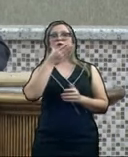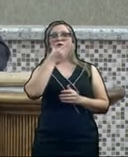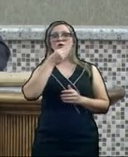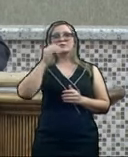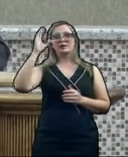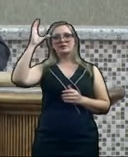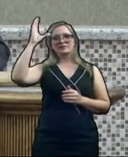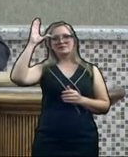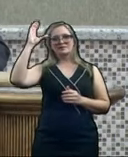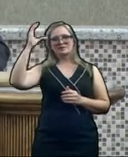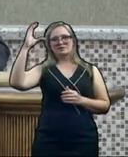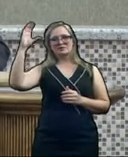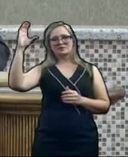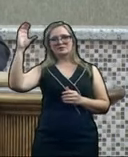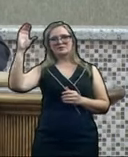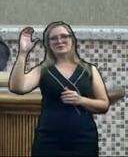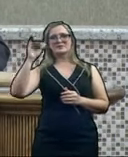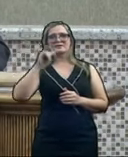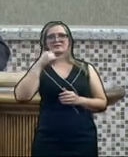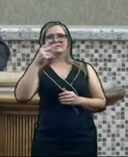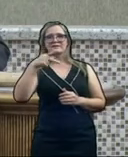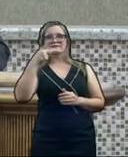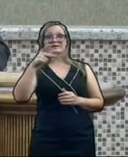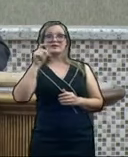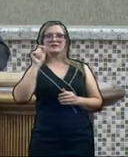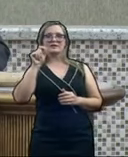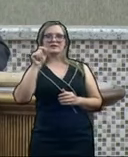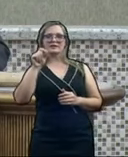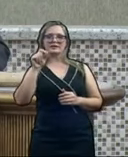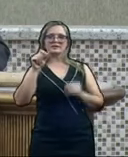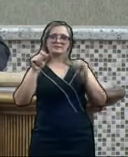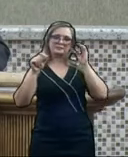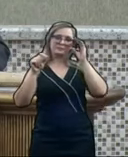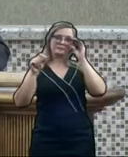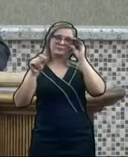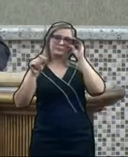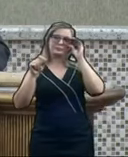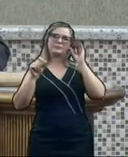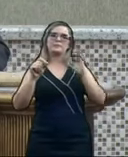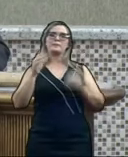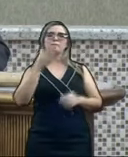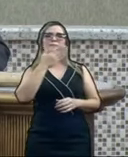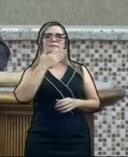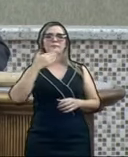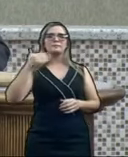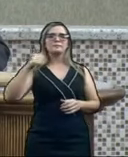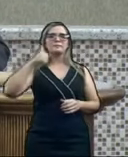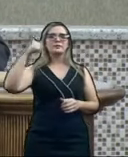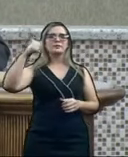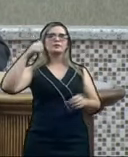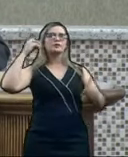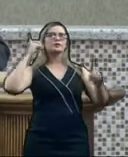que manqueja do que se ponha sobre um Jacó mentiroso